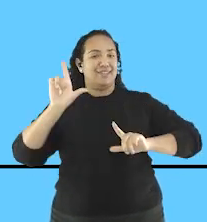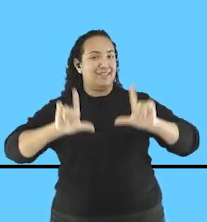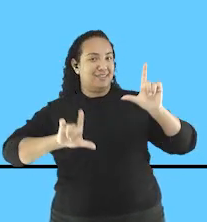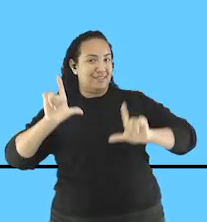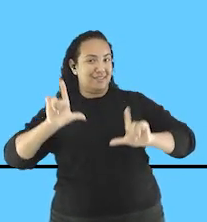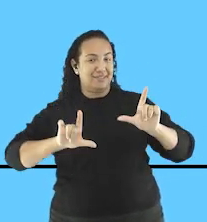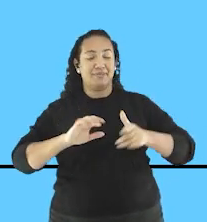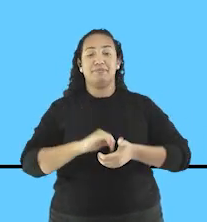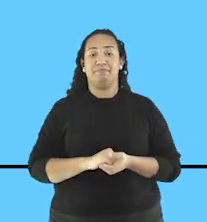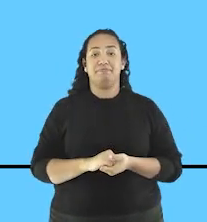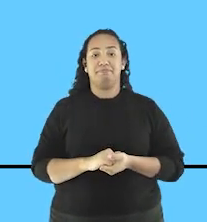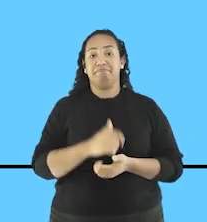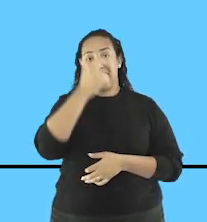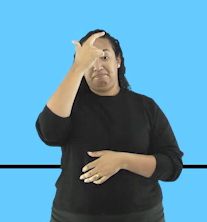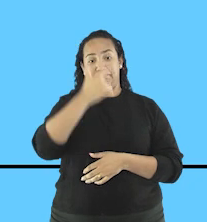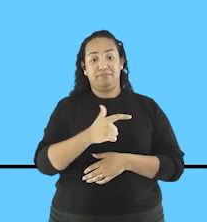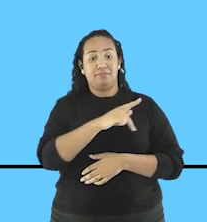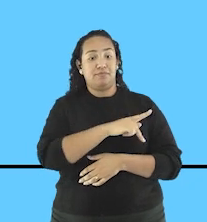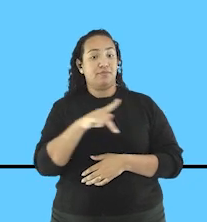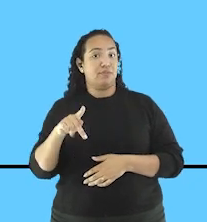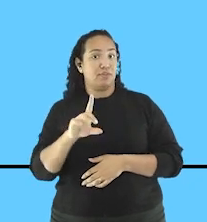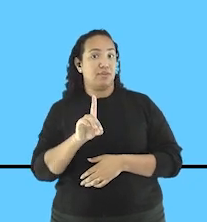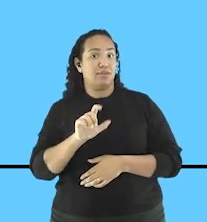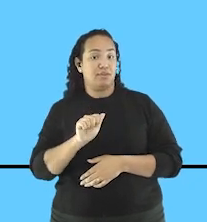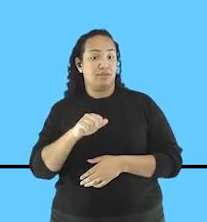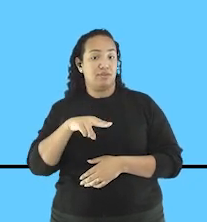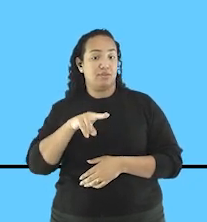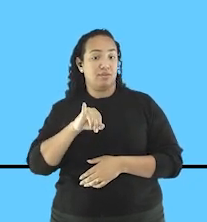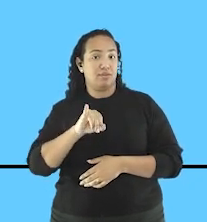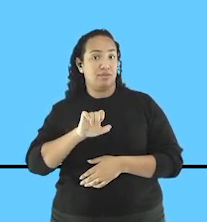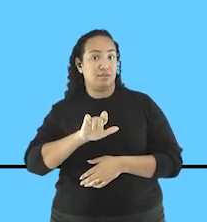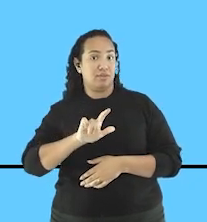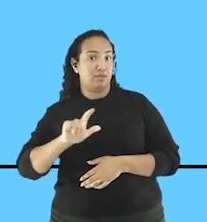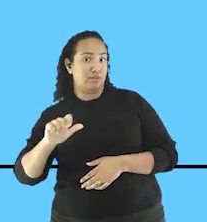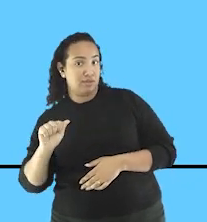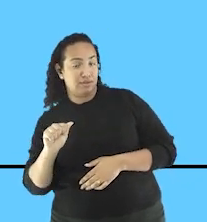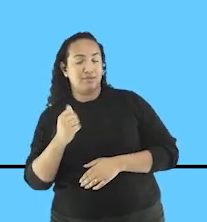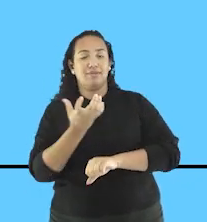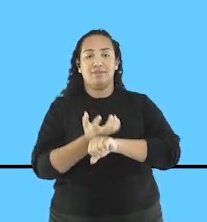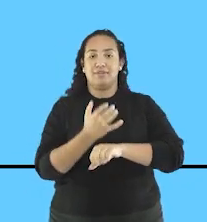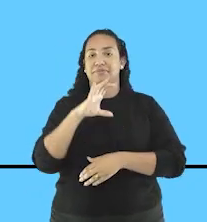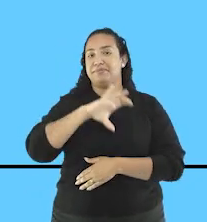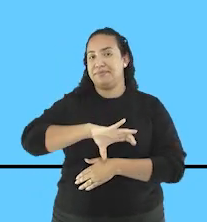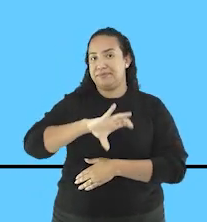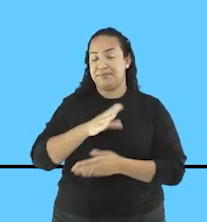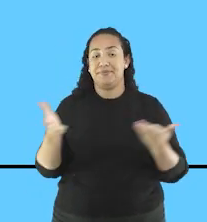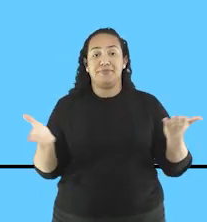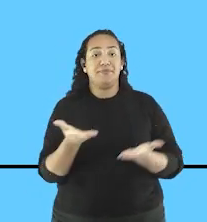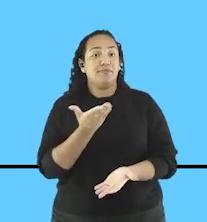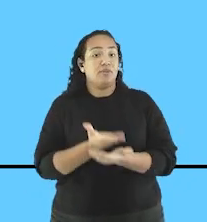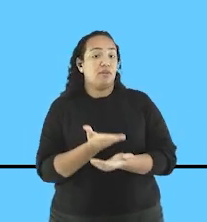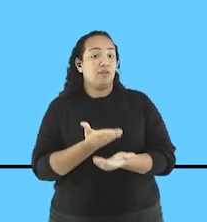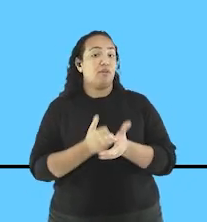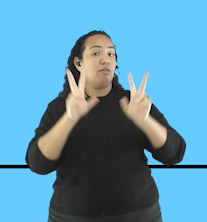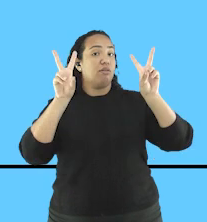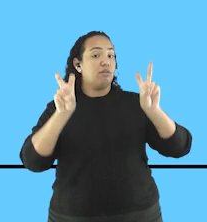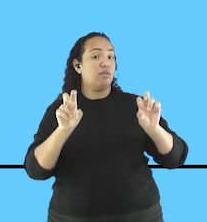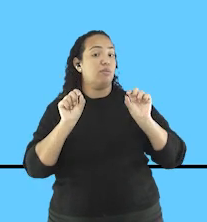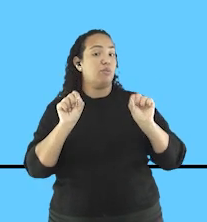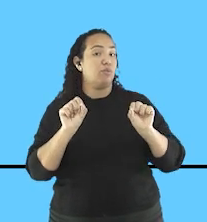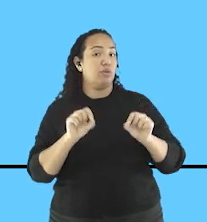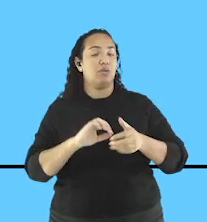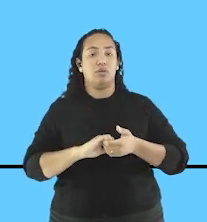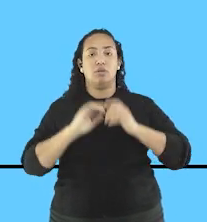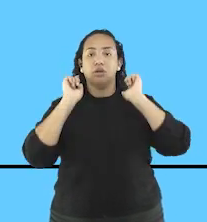aqui no Dever em Casa na TV. Eu sou a professora Daniela Lima, de Língua Portuguesa. O tema da nossa aula de hoje